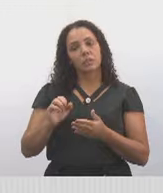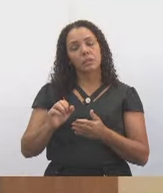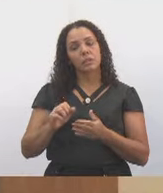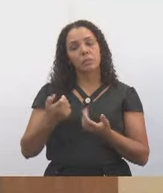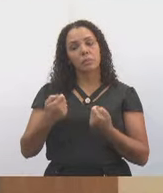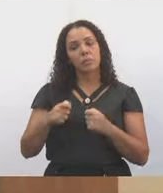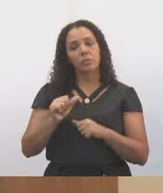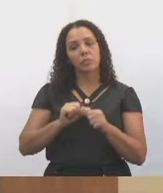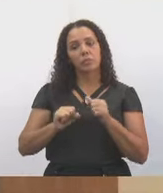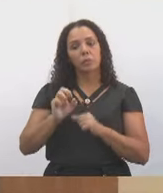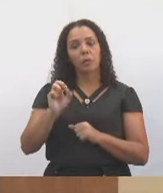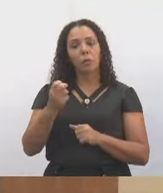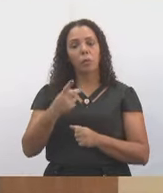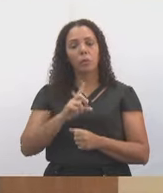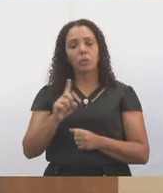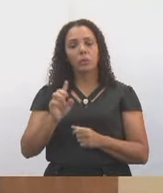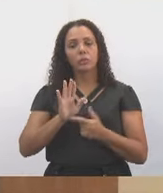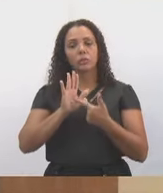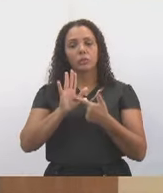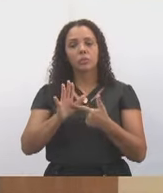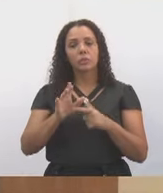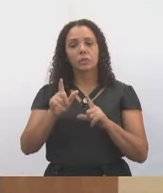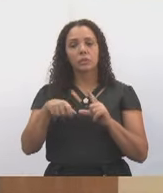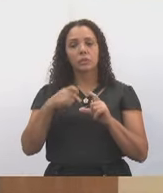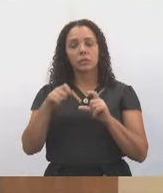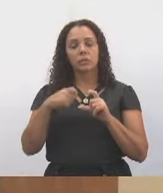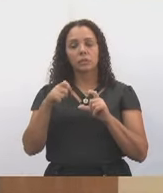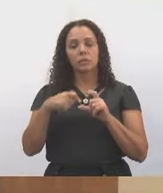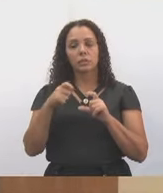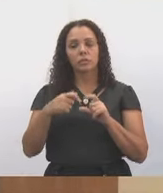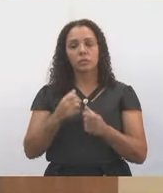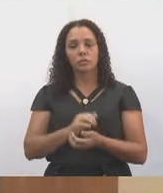slide 5 aliás slide